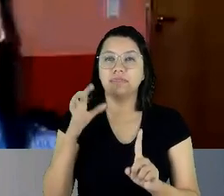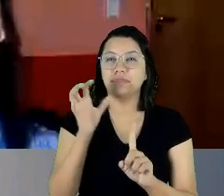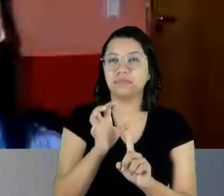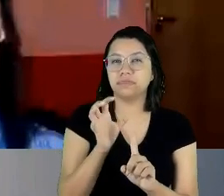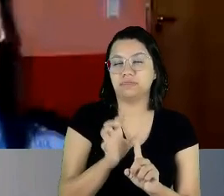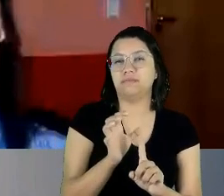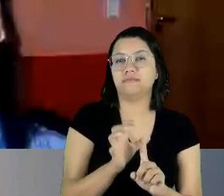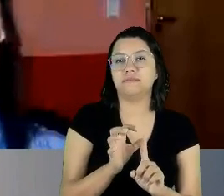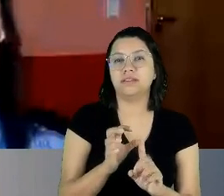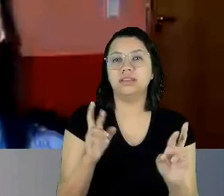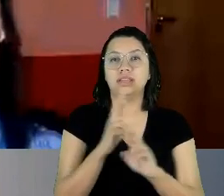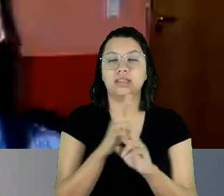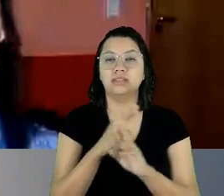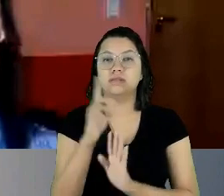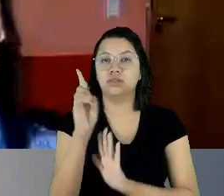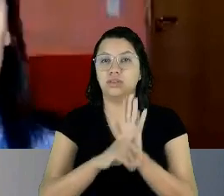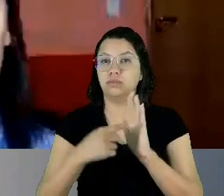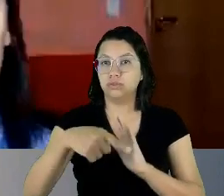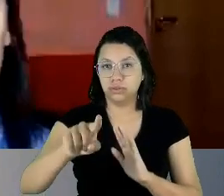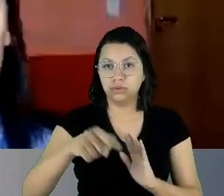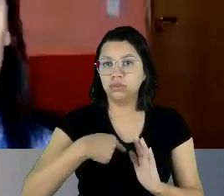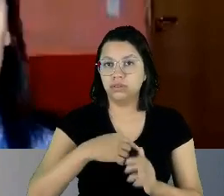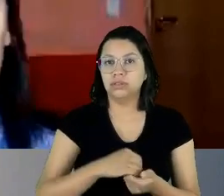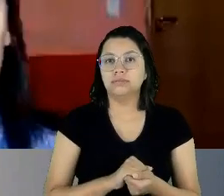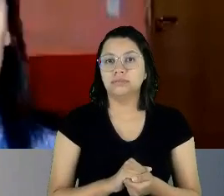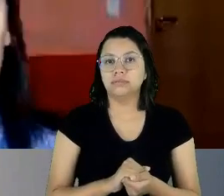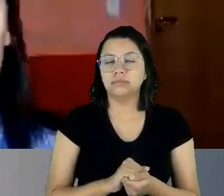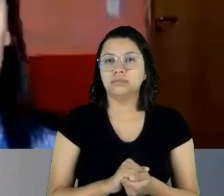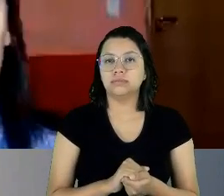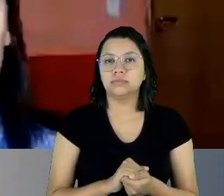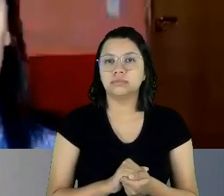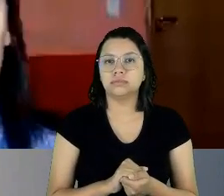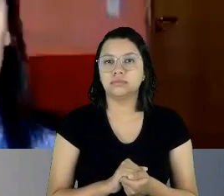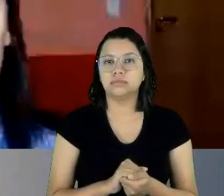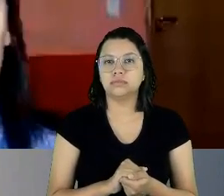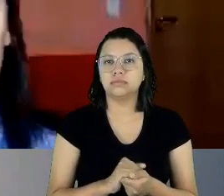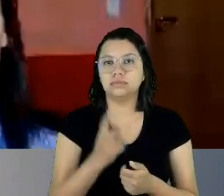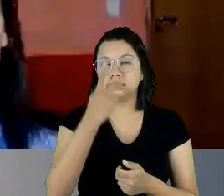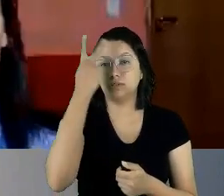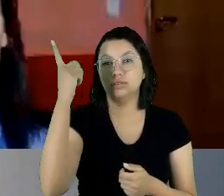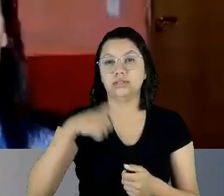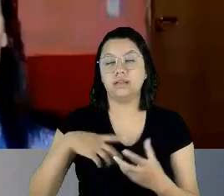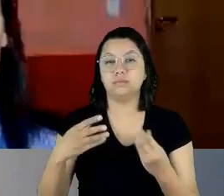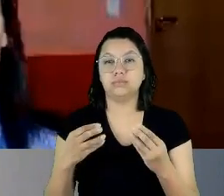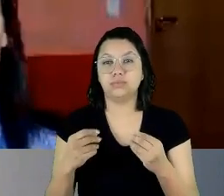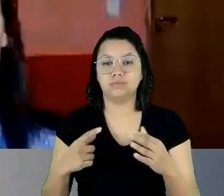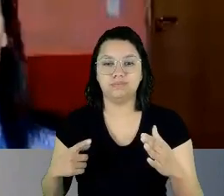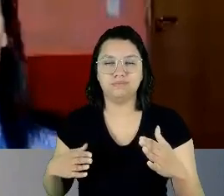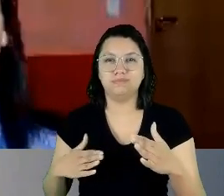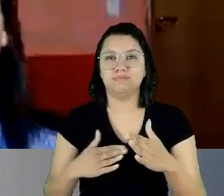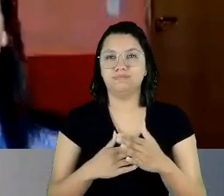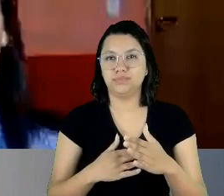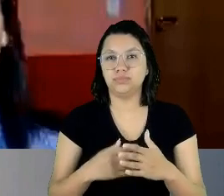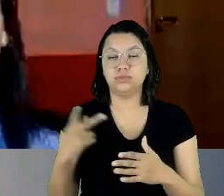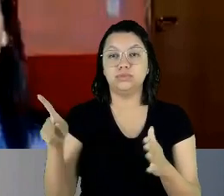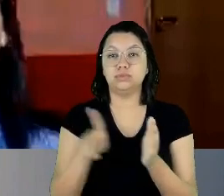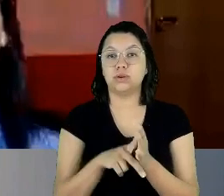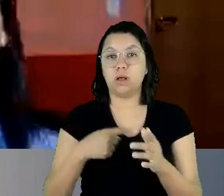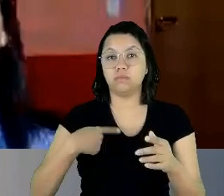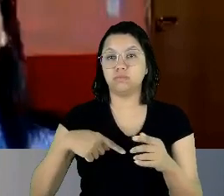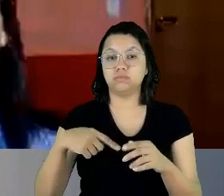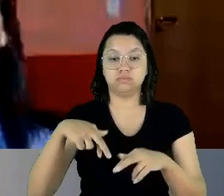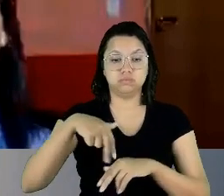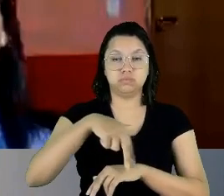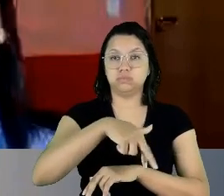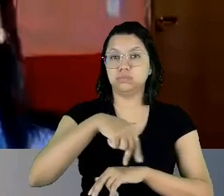como falou a Vitória, no direito de ir e vir das pessoas. Pessoas têm muitas restrições no próprio deslocamento, em